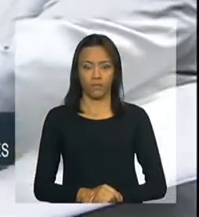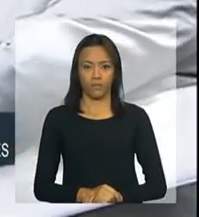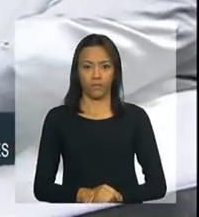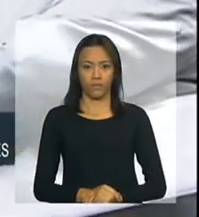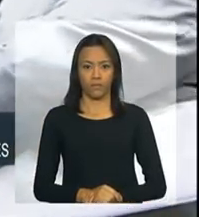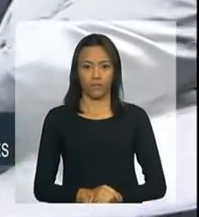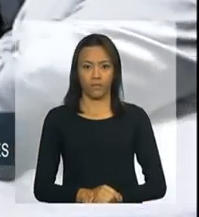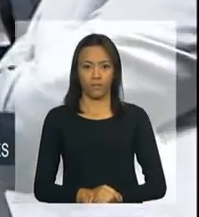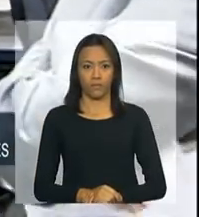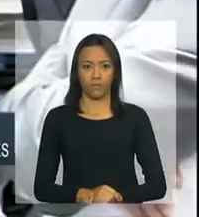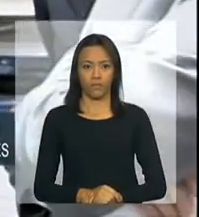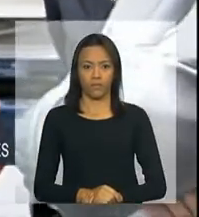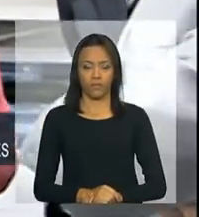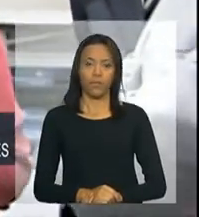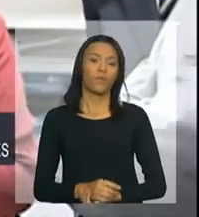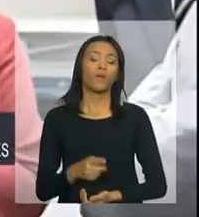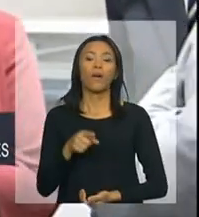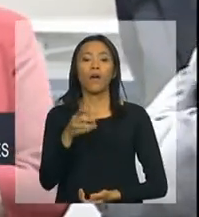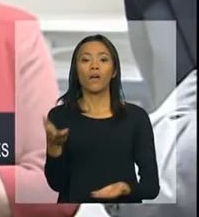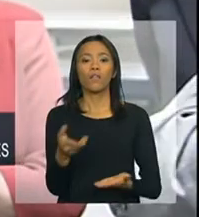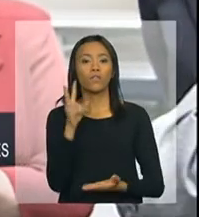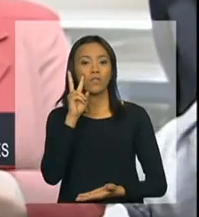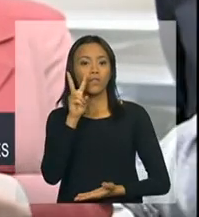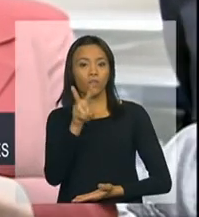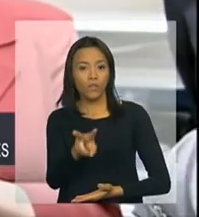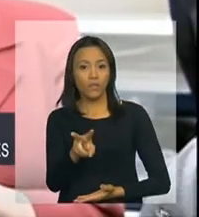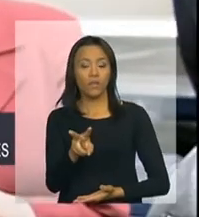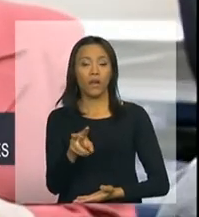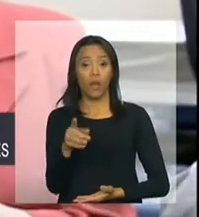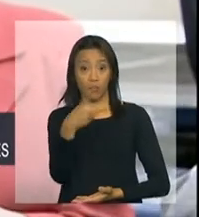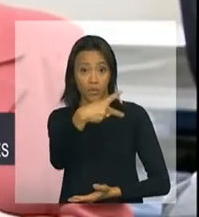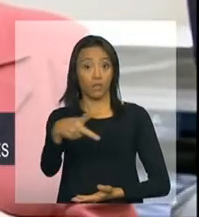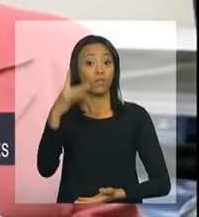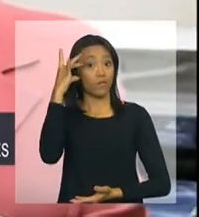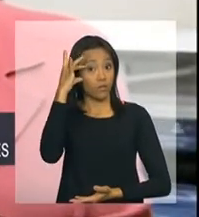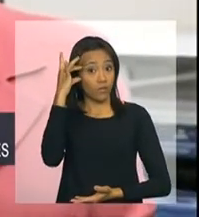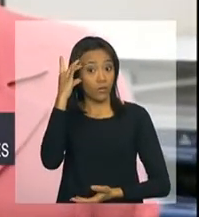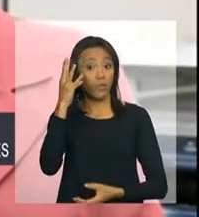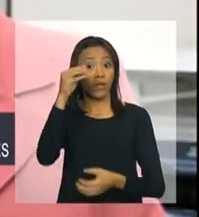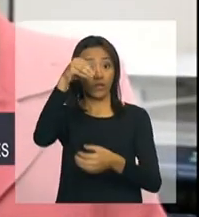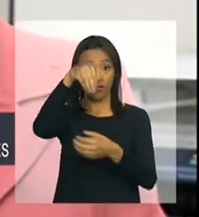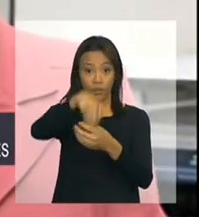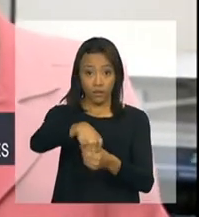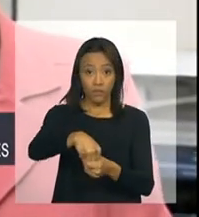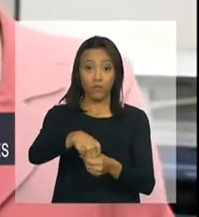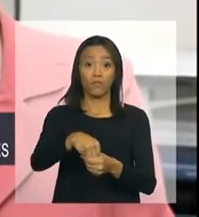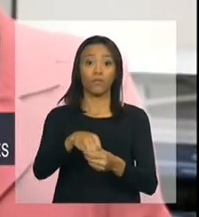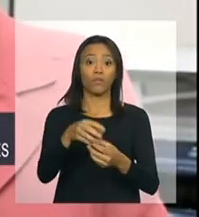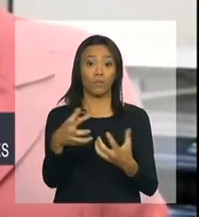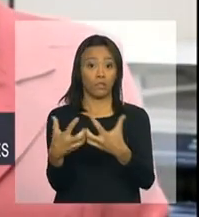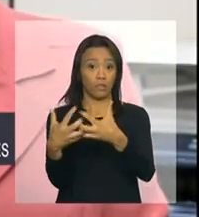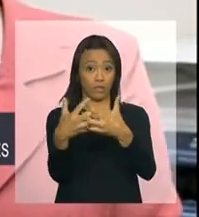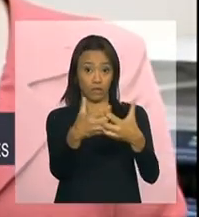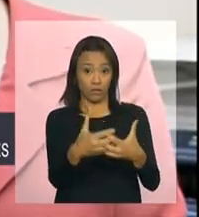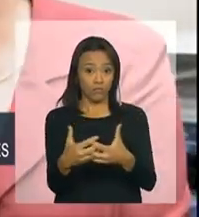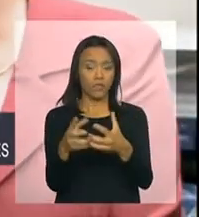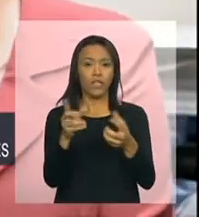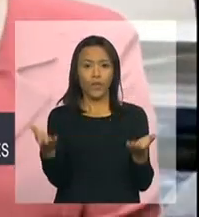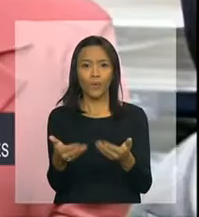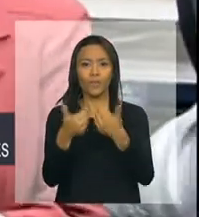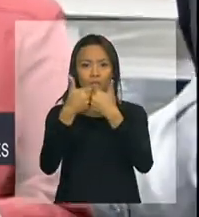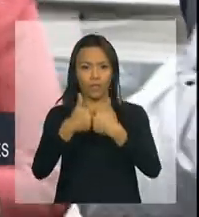controle e aí imagens da presidenta Dilma Roussef dentro do Centro de Controle que está sendo